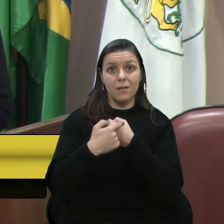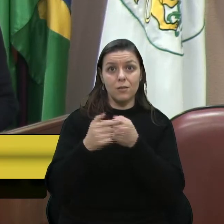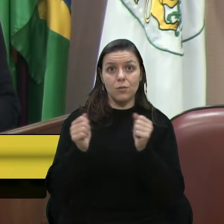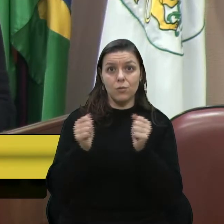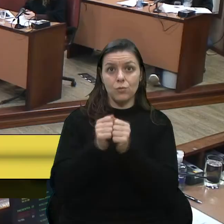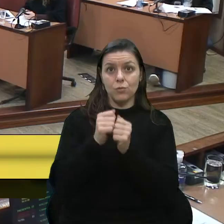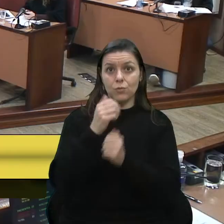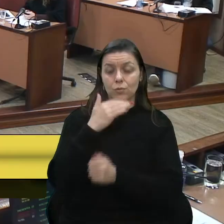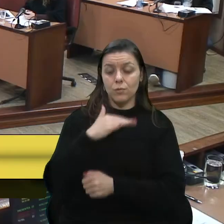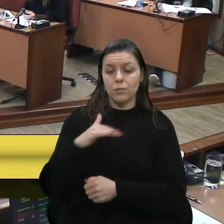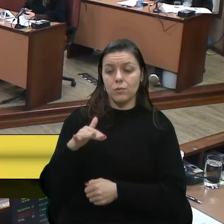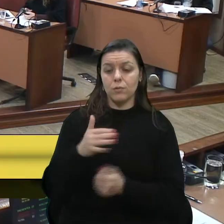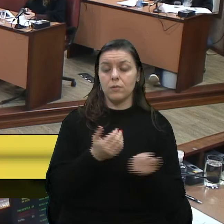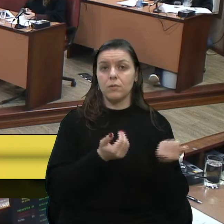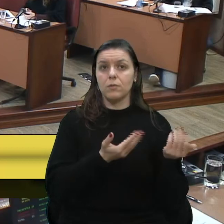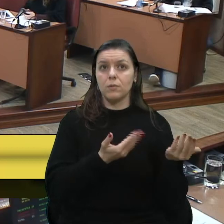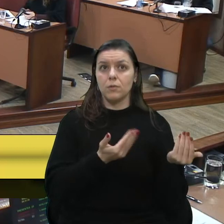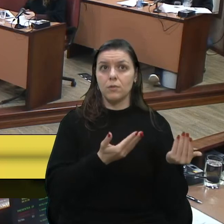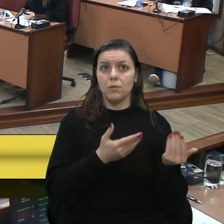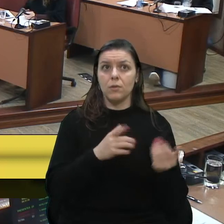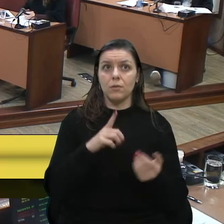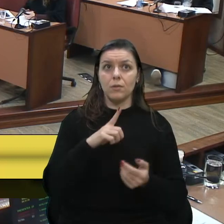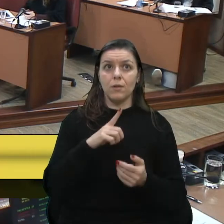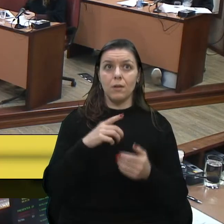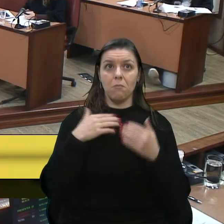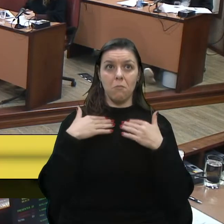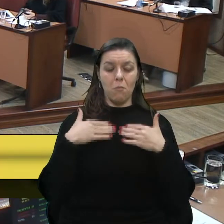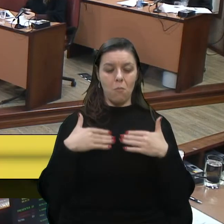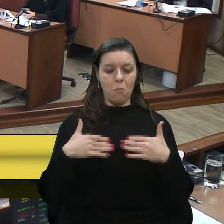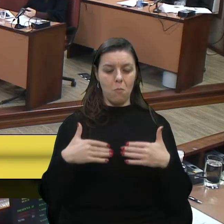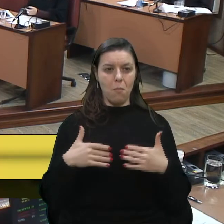Cadori, que está muito bem vestido, por sinal.